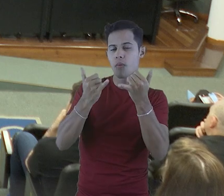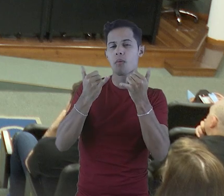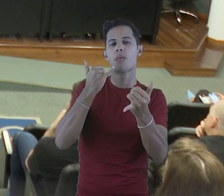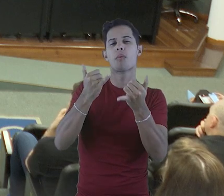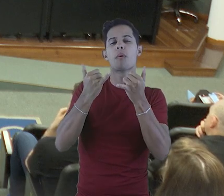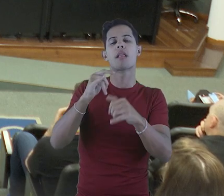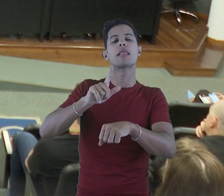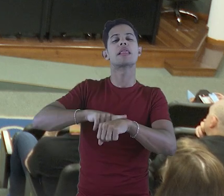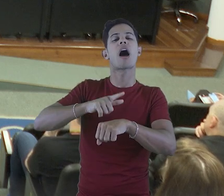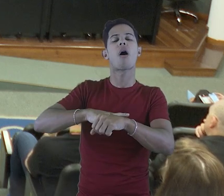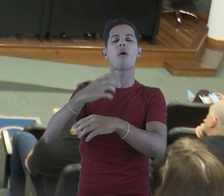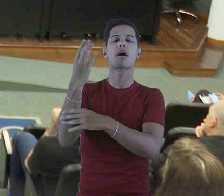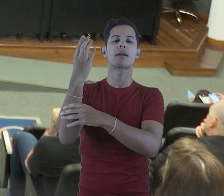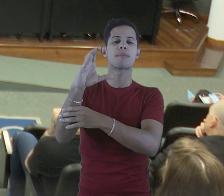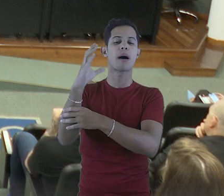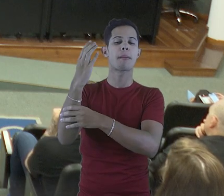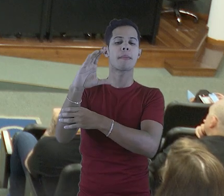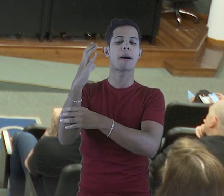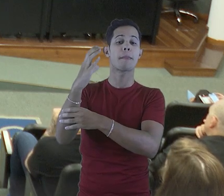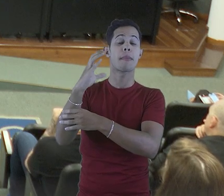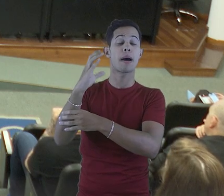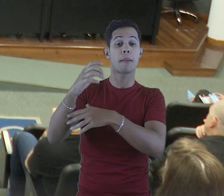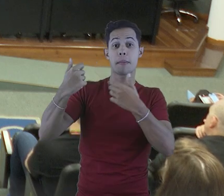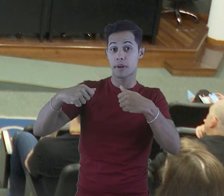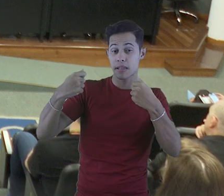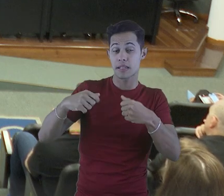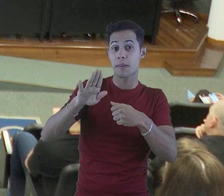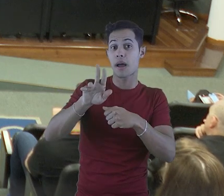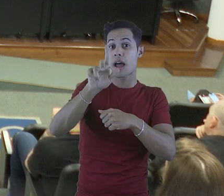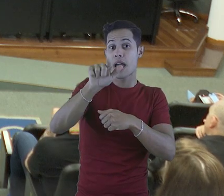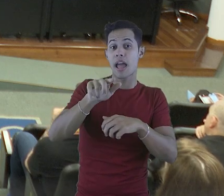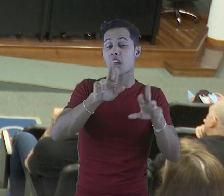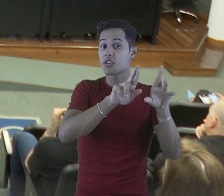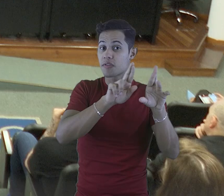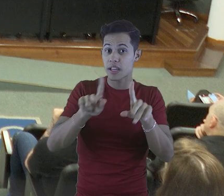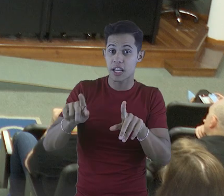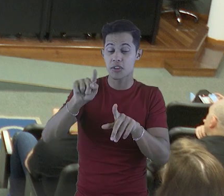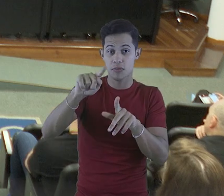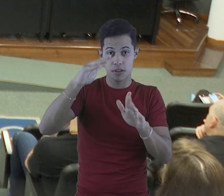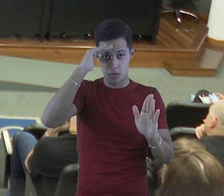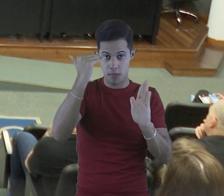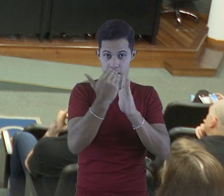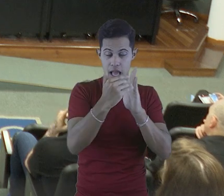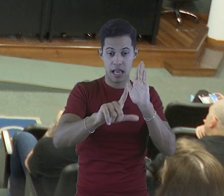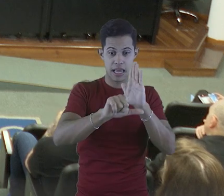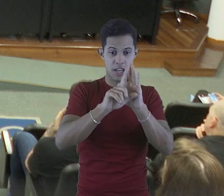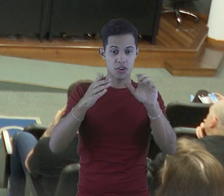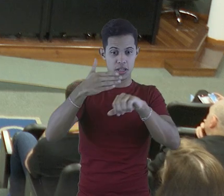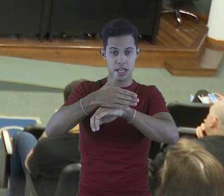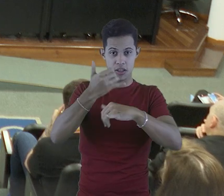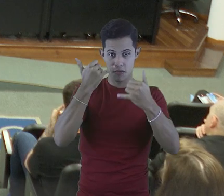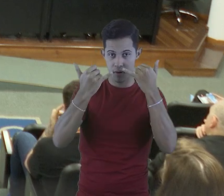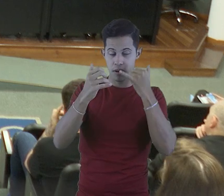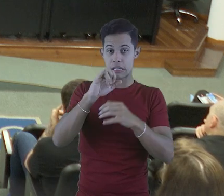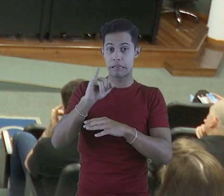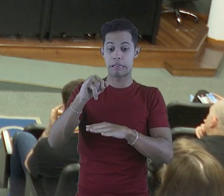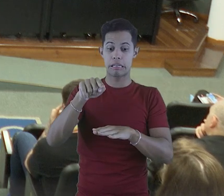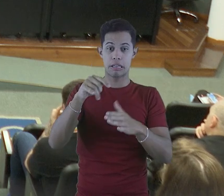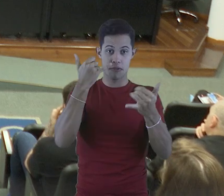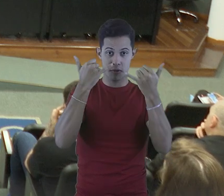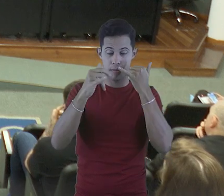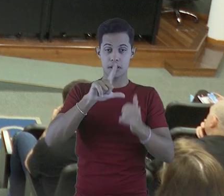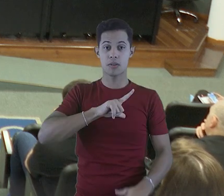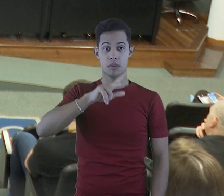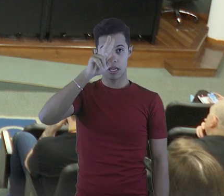ali no próprio lançamento você tem que ter essas informações para cumprimento da LAI é diferente você está cumprindo a lei de acesso à informação né